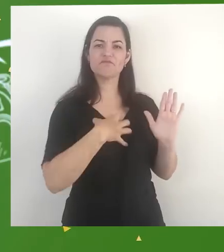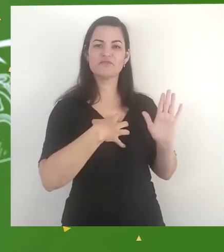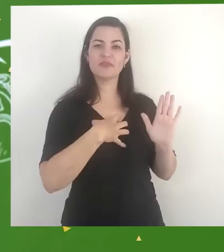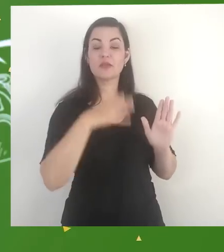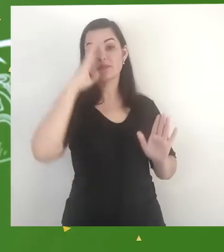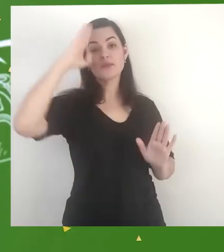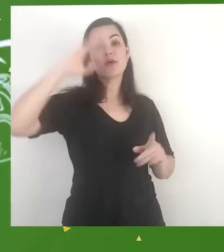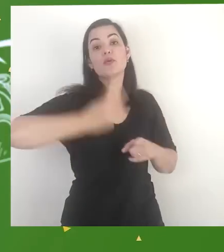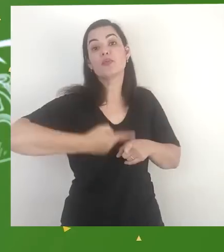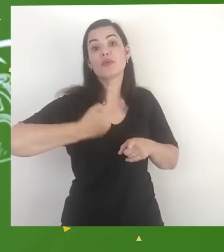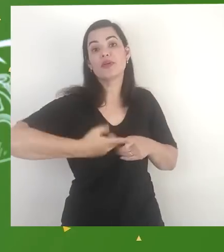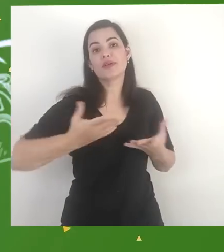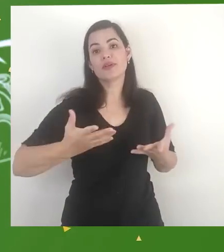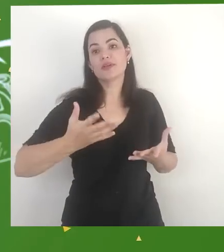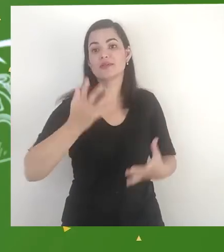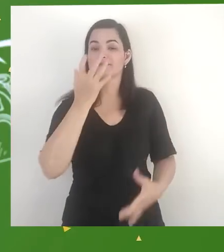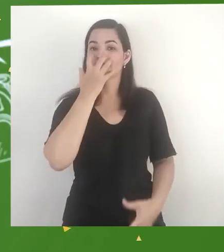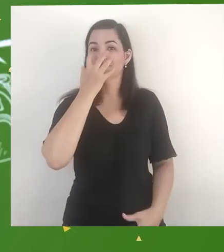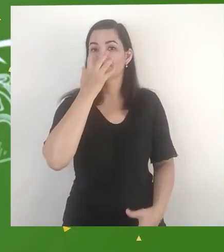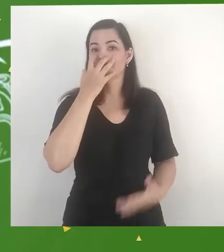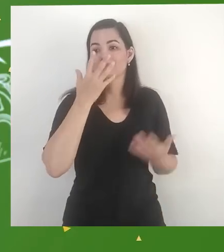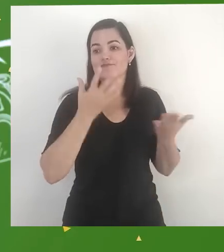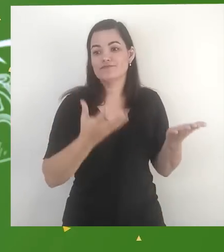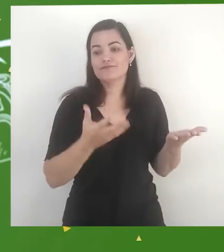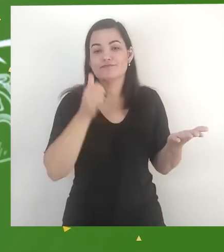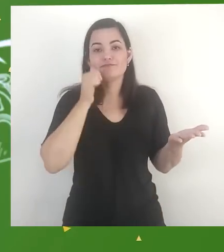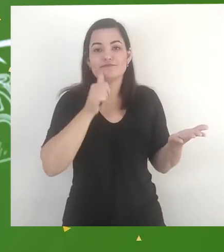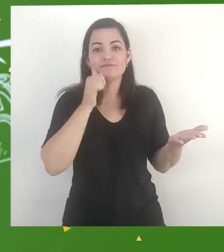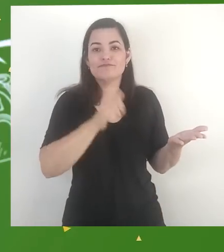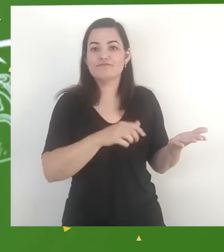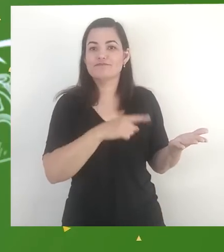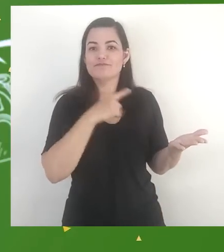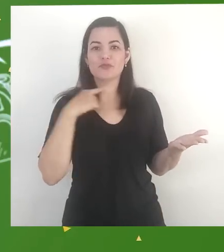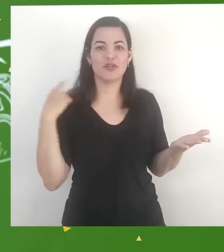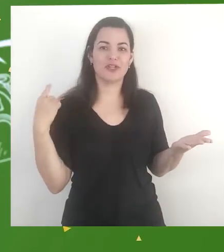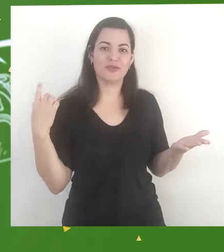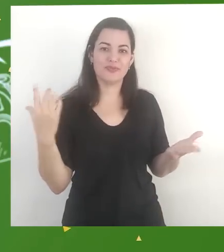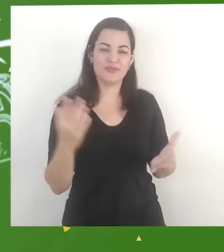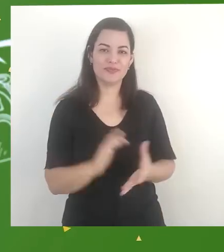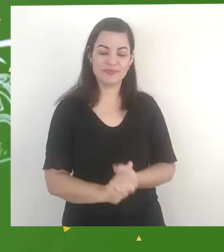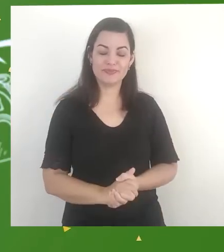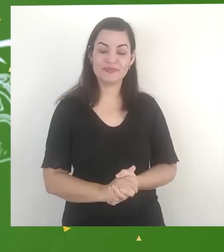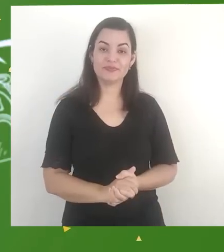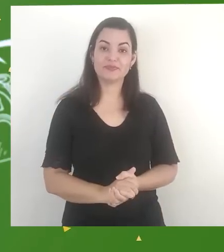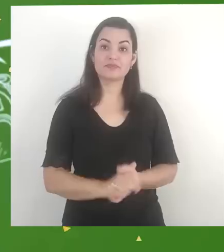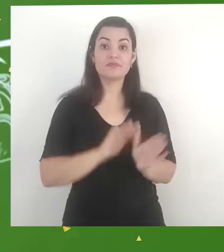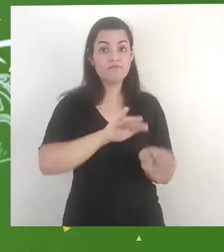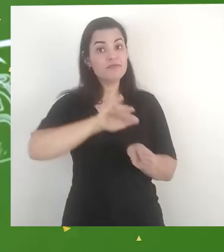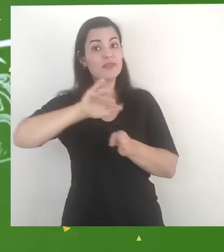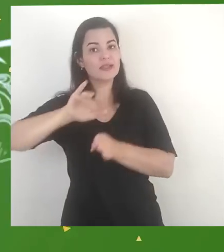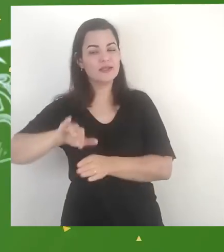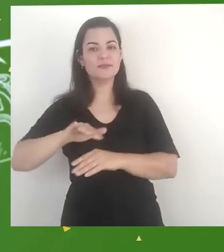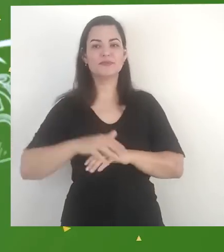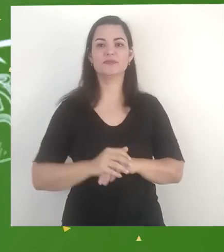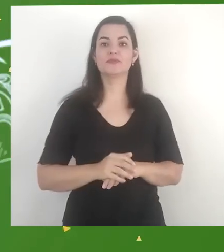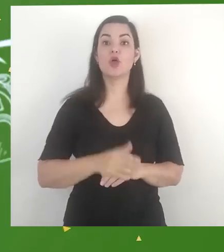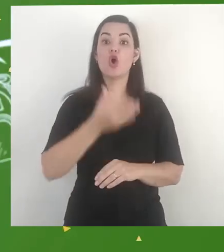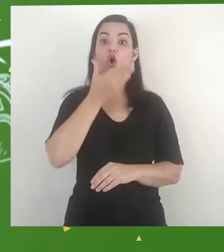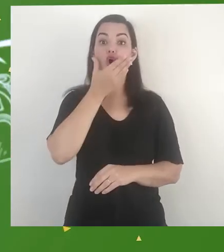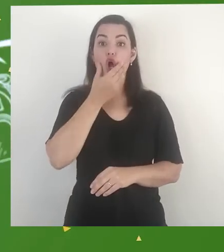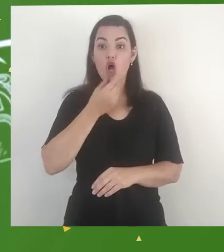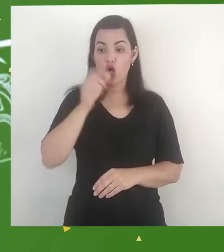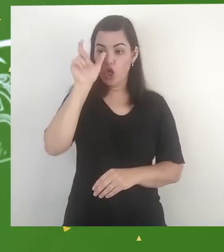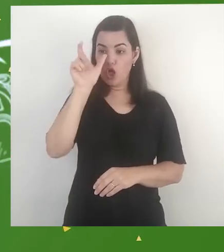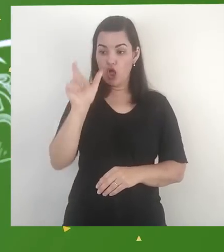porque a cachorrinha, infelizmente, não conseguiu sobreviver. Passado esse evento, o